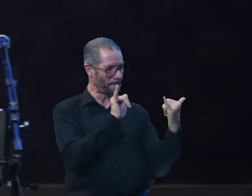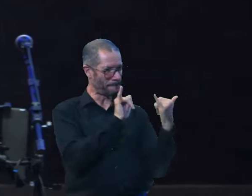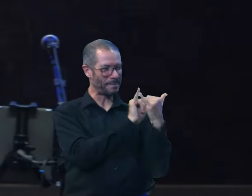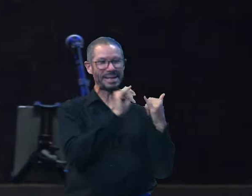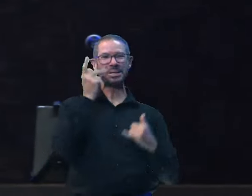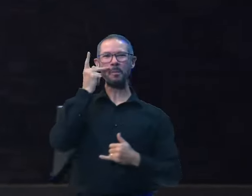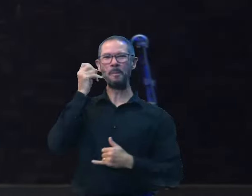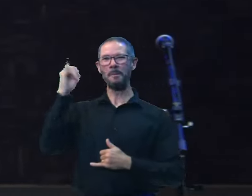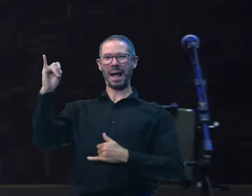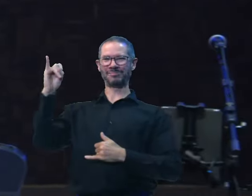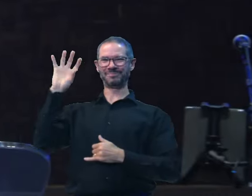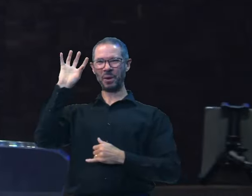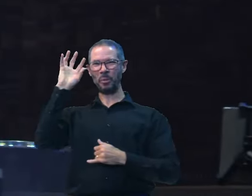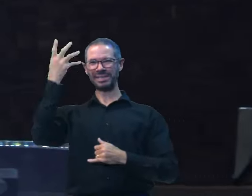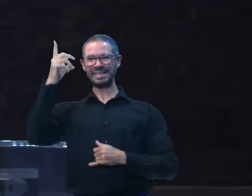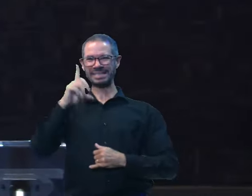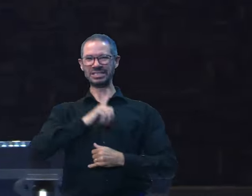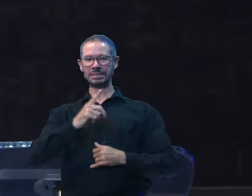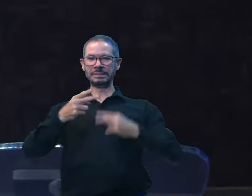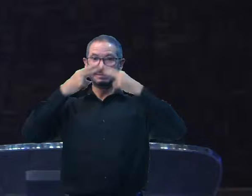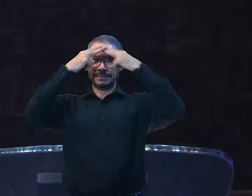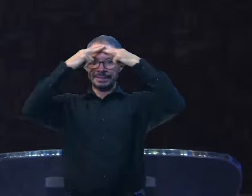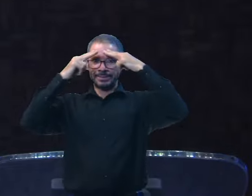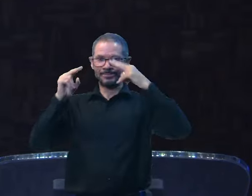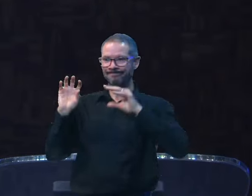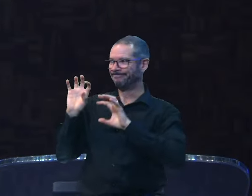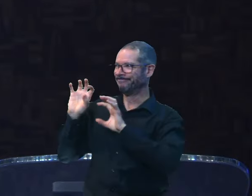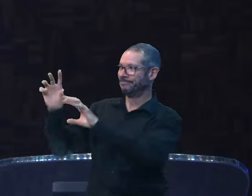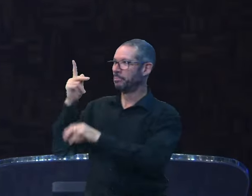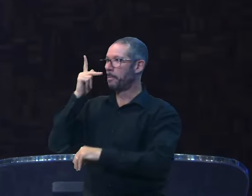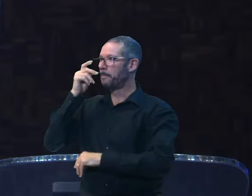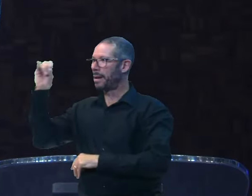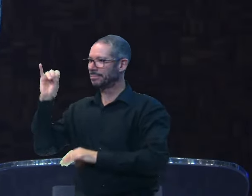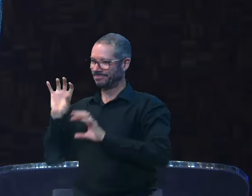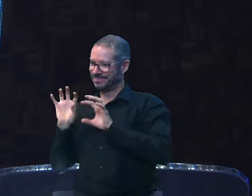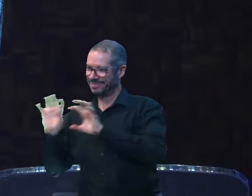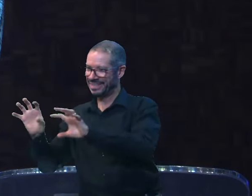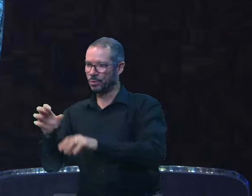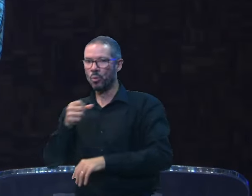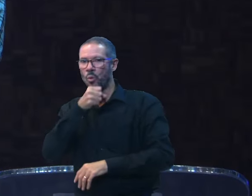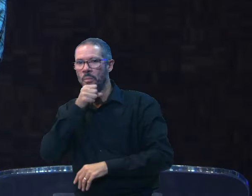pai. Acontece que ele tinha ferido o pai e tinha ferido o irmão mais velho.